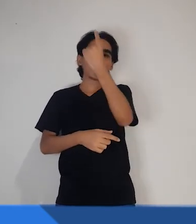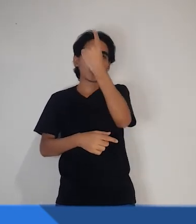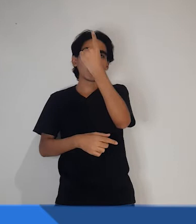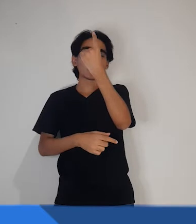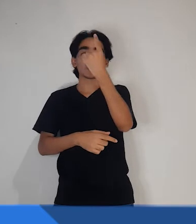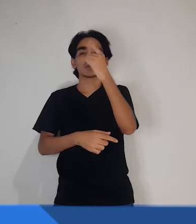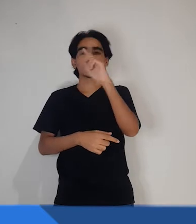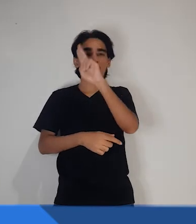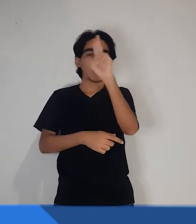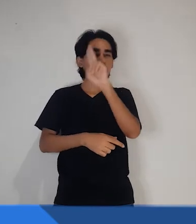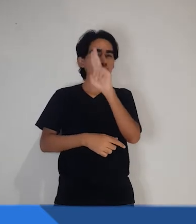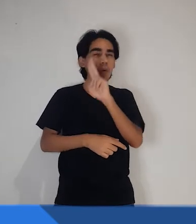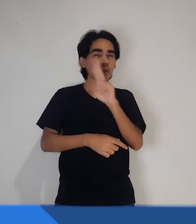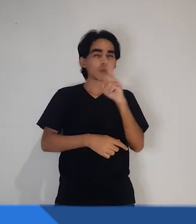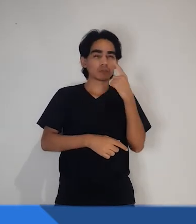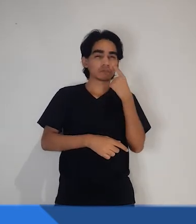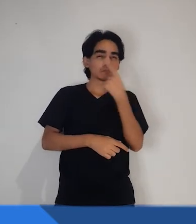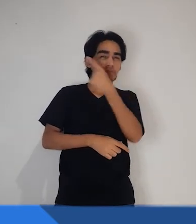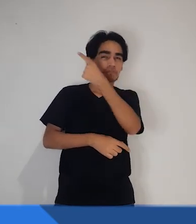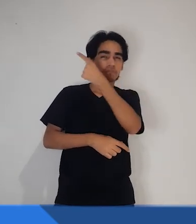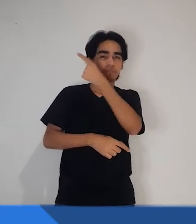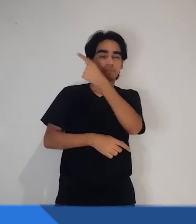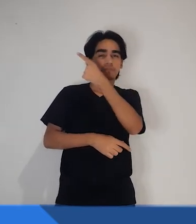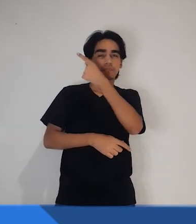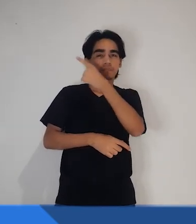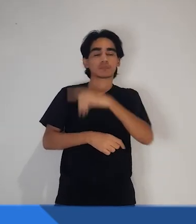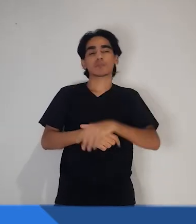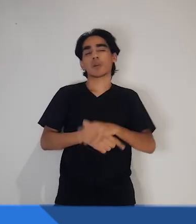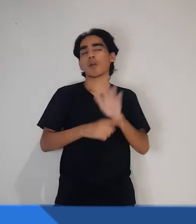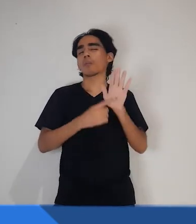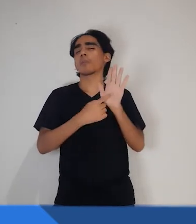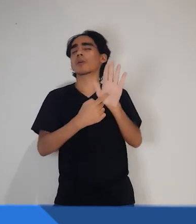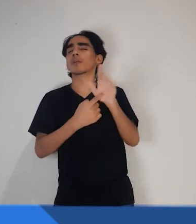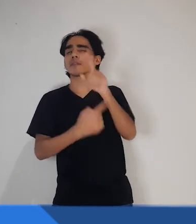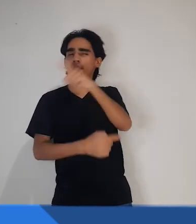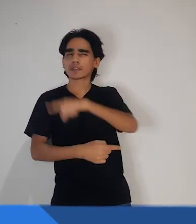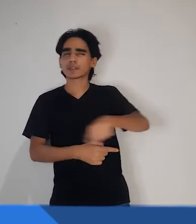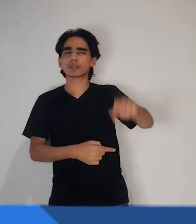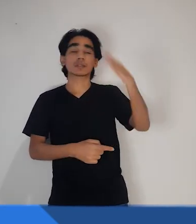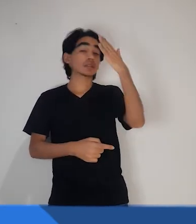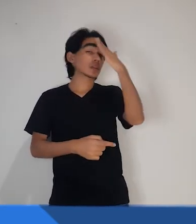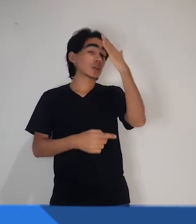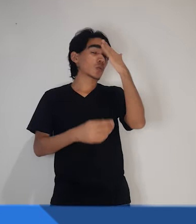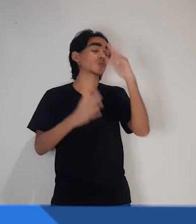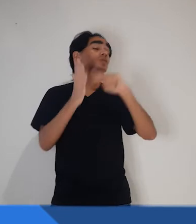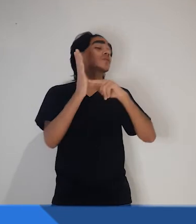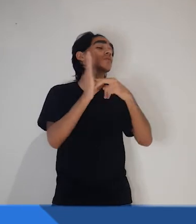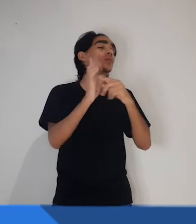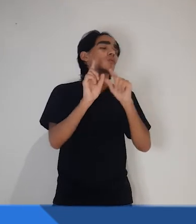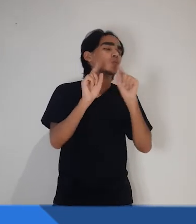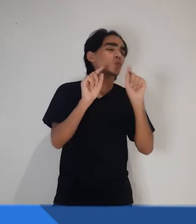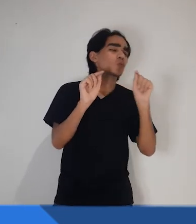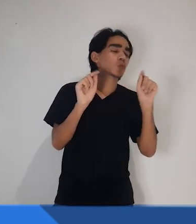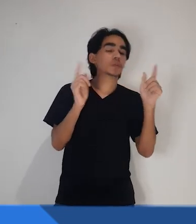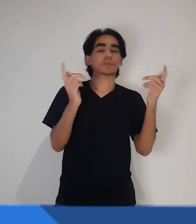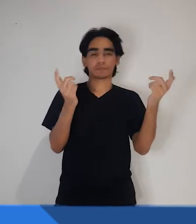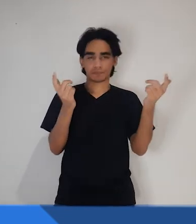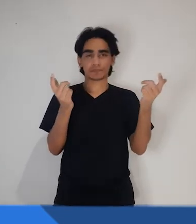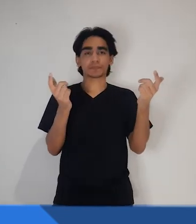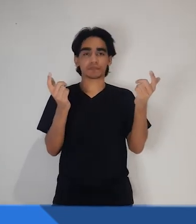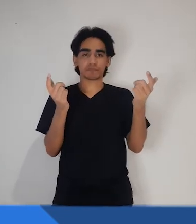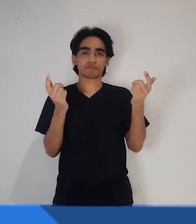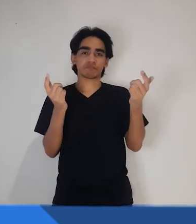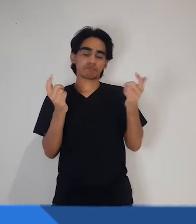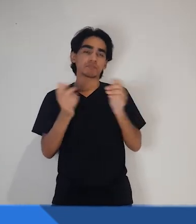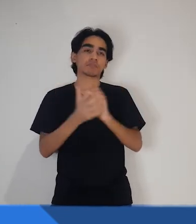sobre as, número 2 e assim por diante. Eu vou mostrar para vocês o que isso significa. Então vamos lá.